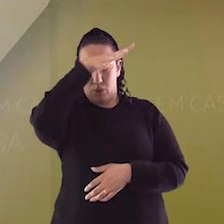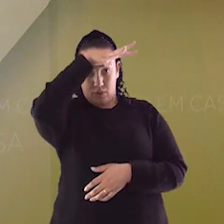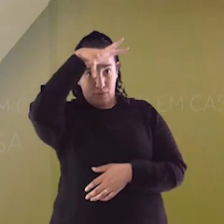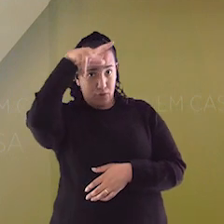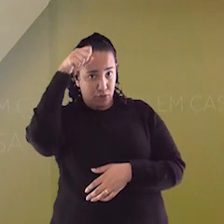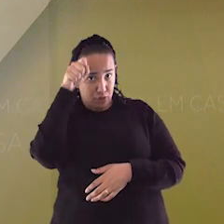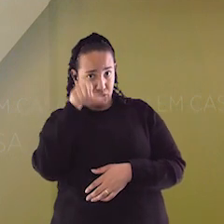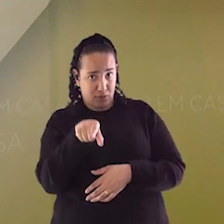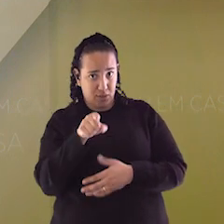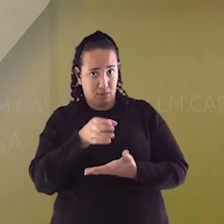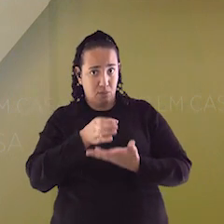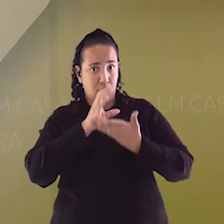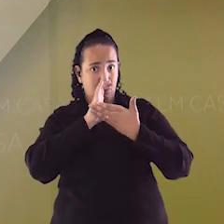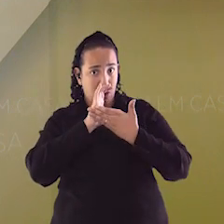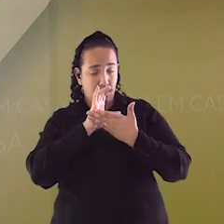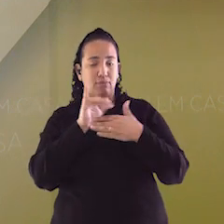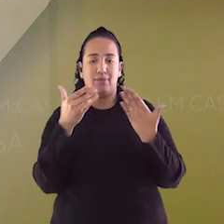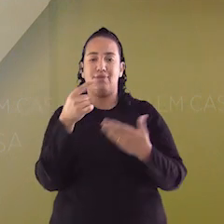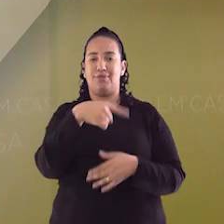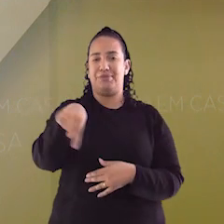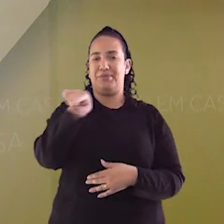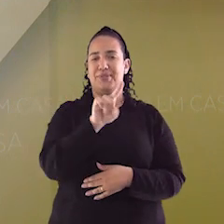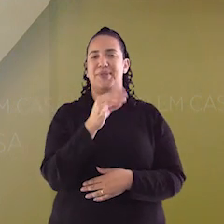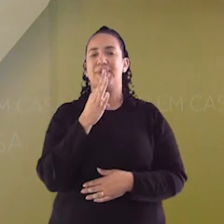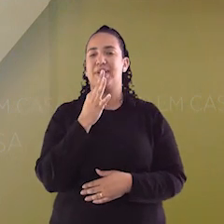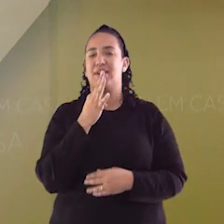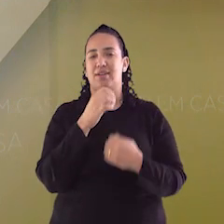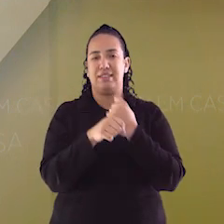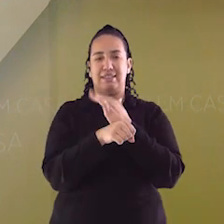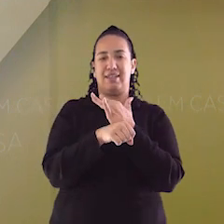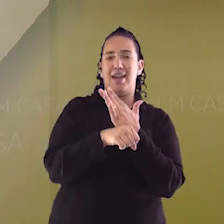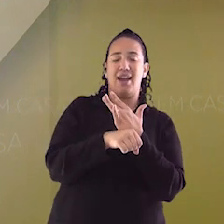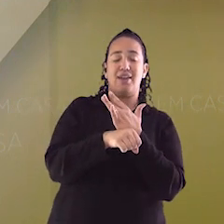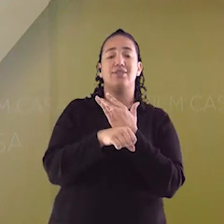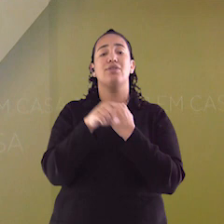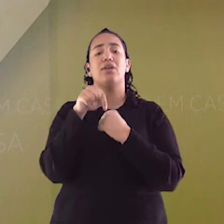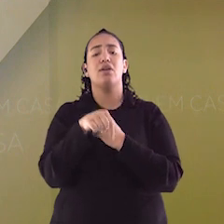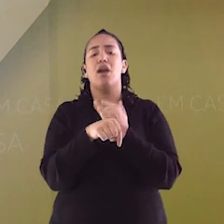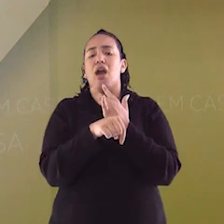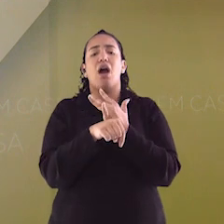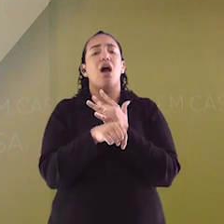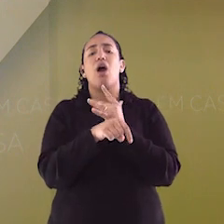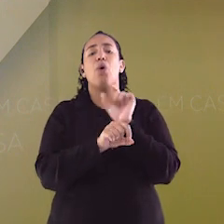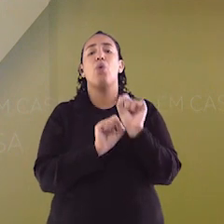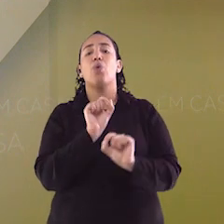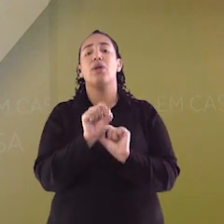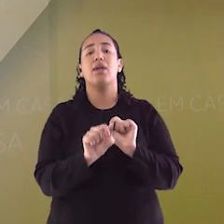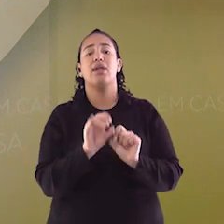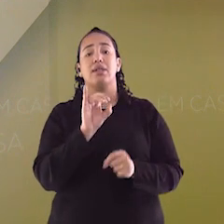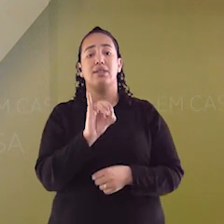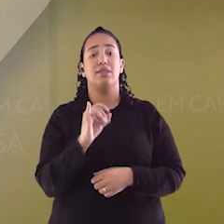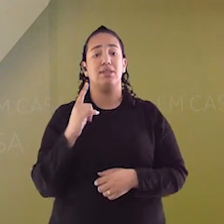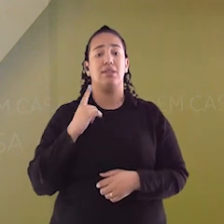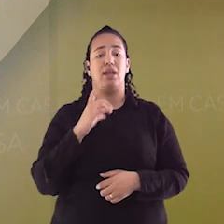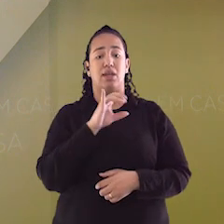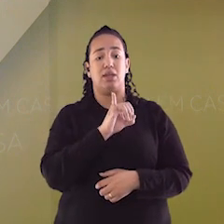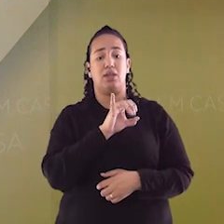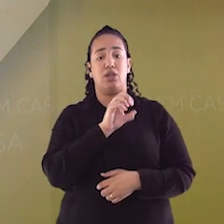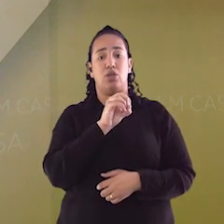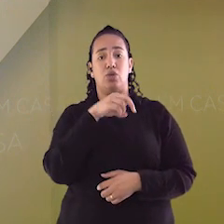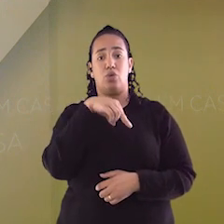você conhece uma solução ácida. Então, o que classifica um ácido é a alta concentração de